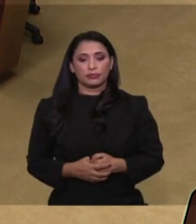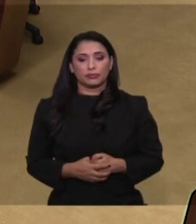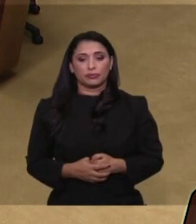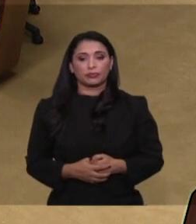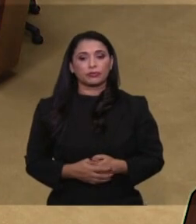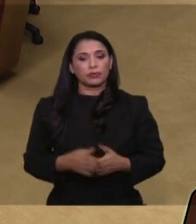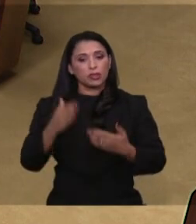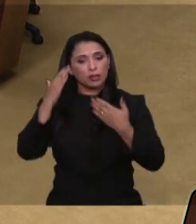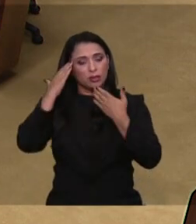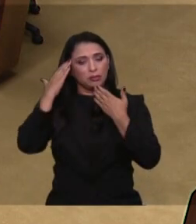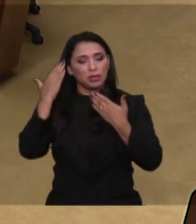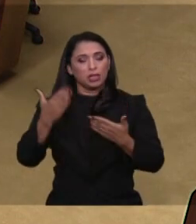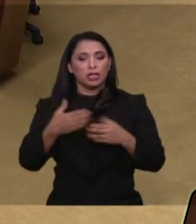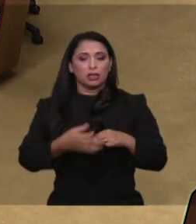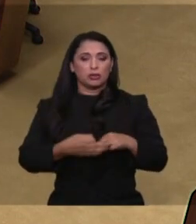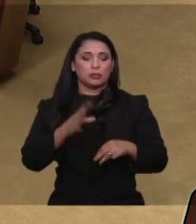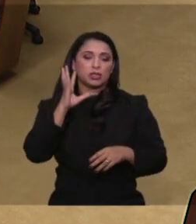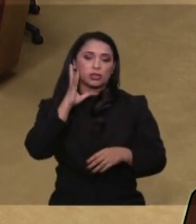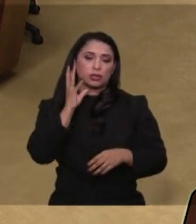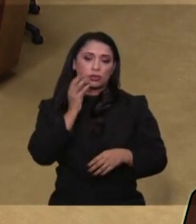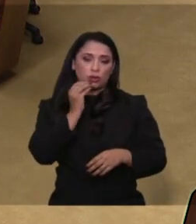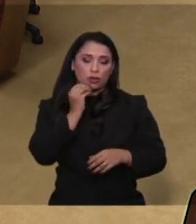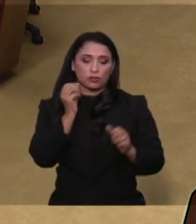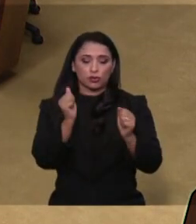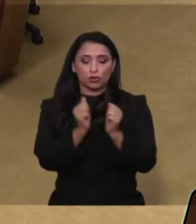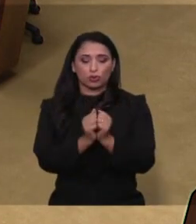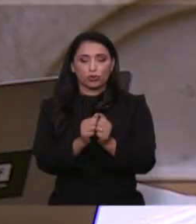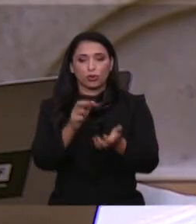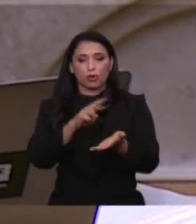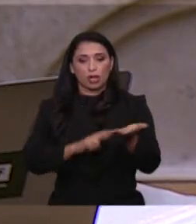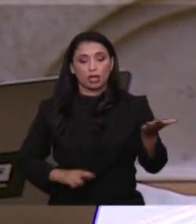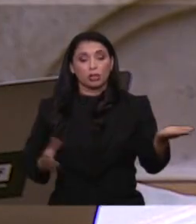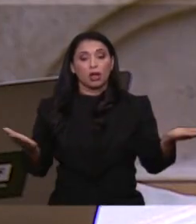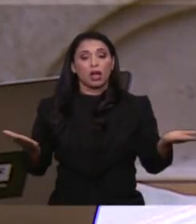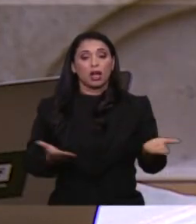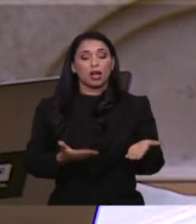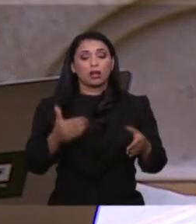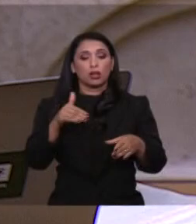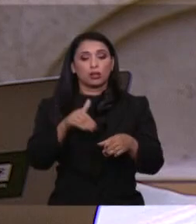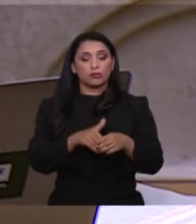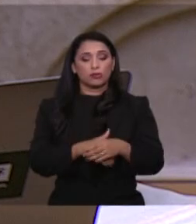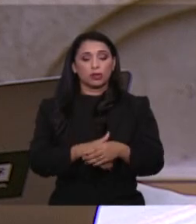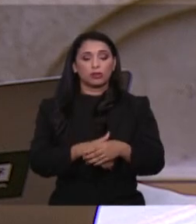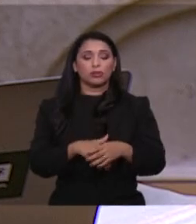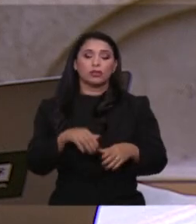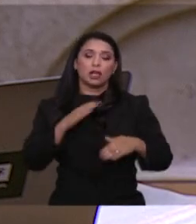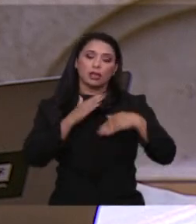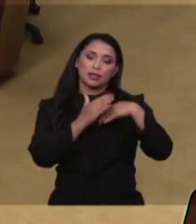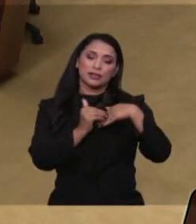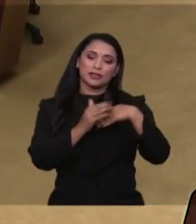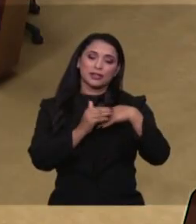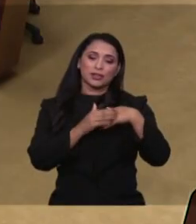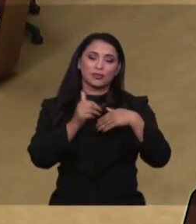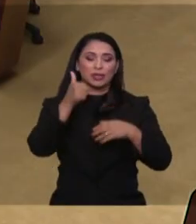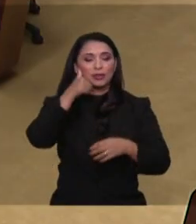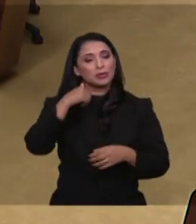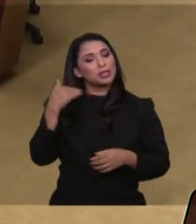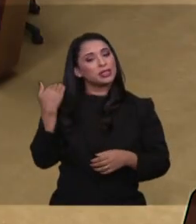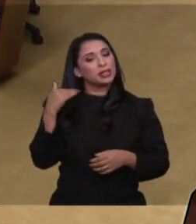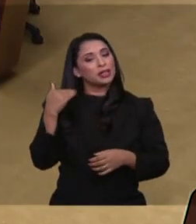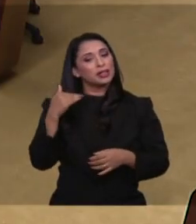Portanto, acompanha o relator, como vota a eminente e estimada ministra Carmen Lúcia.